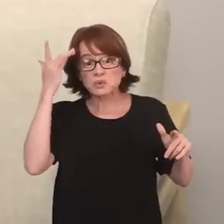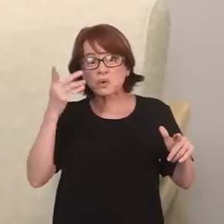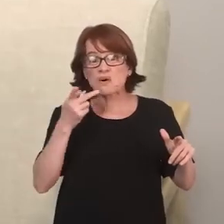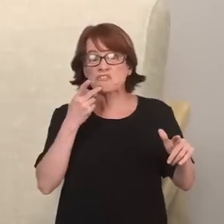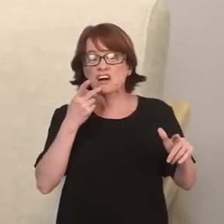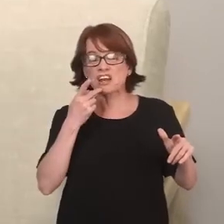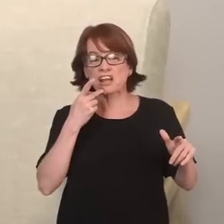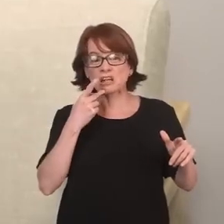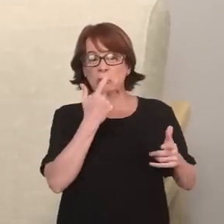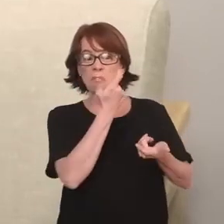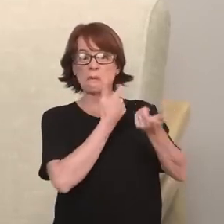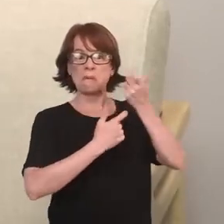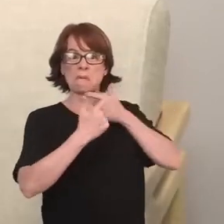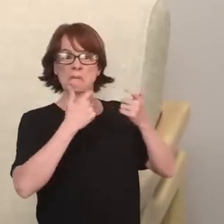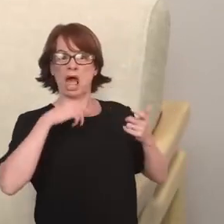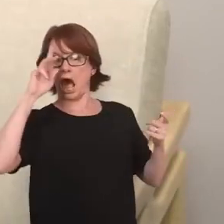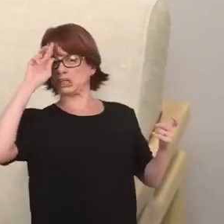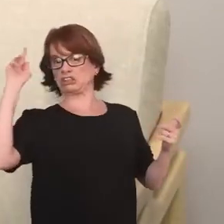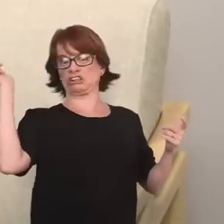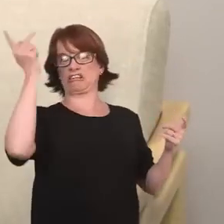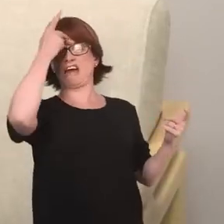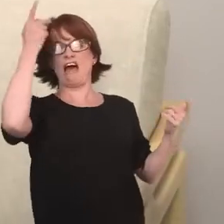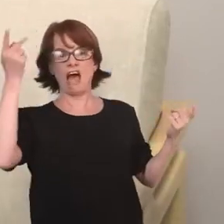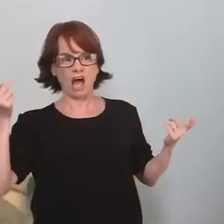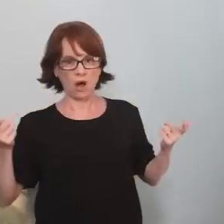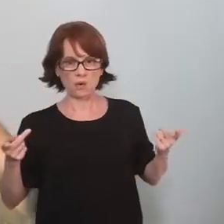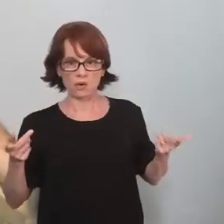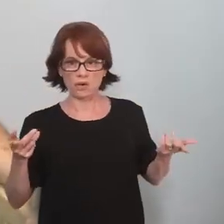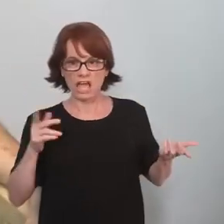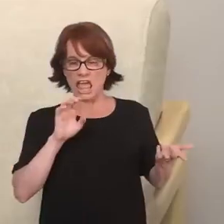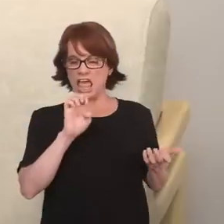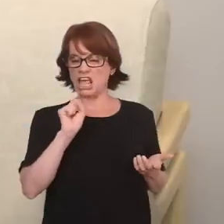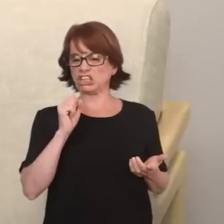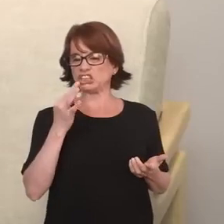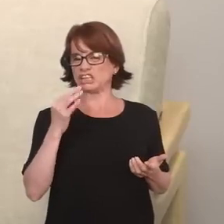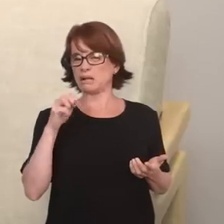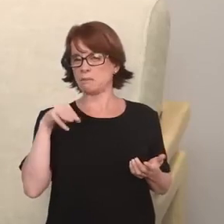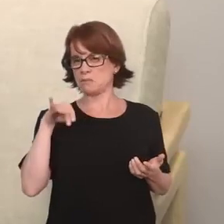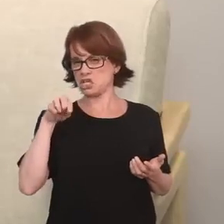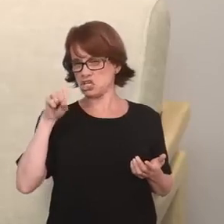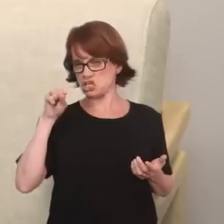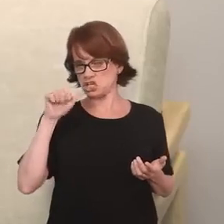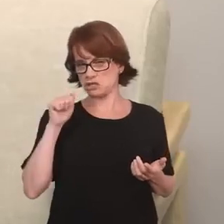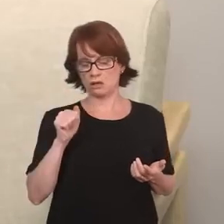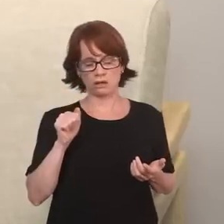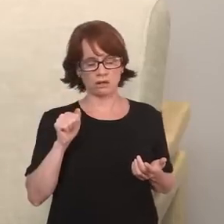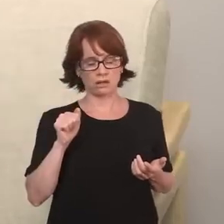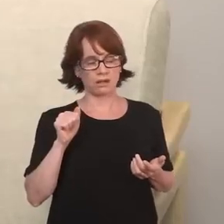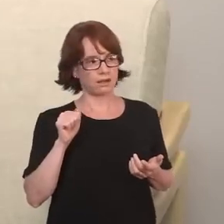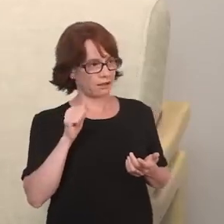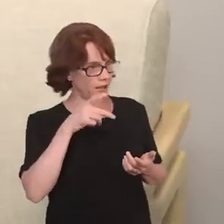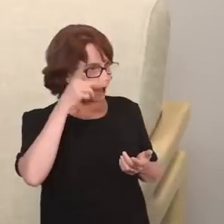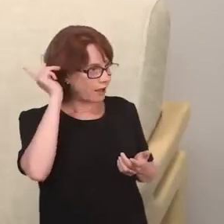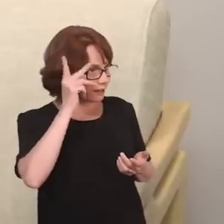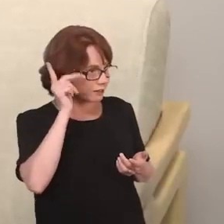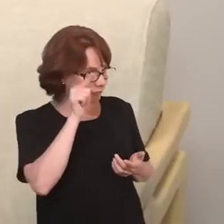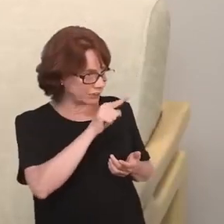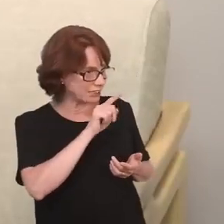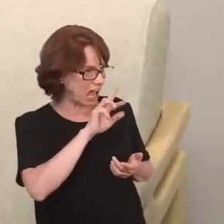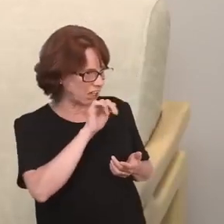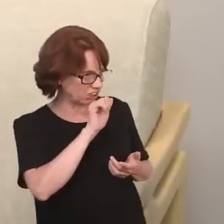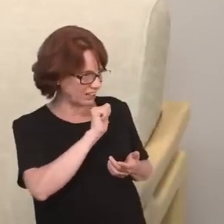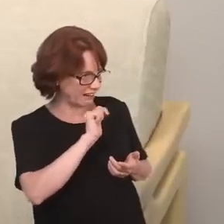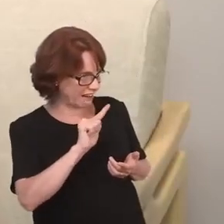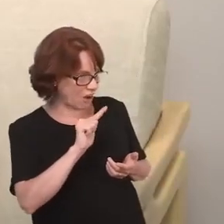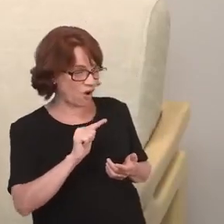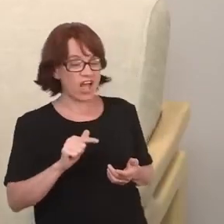era radical, extremista. Tô aí. Né? Você não é radical, Bia? Eu sou radicals. Radicals é o nome